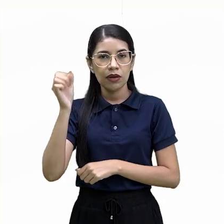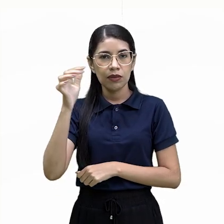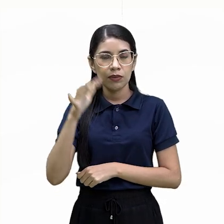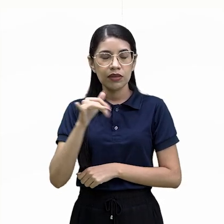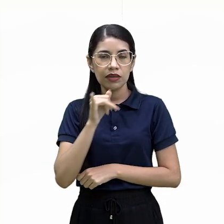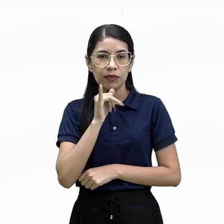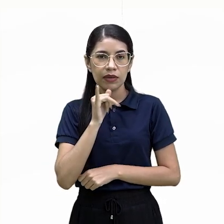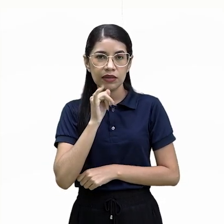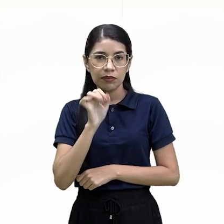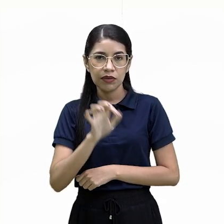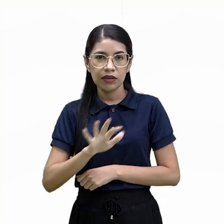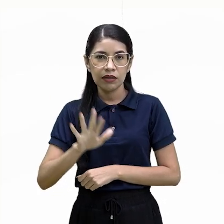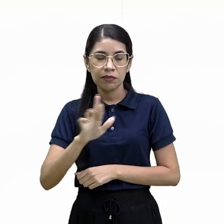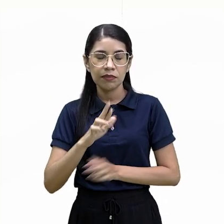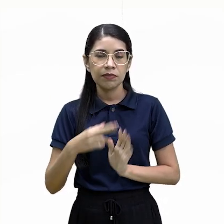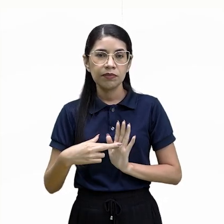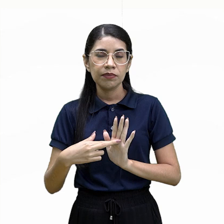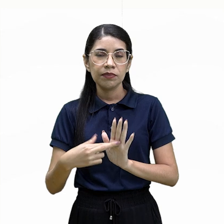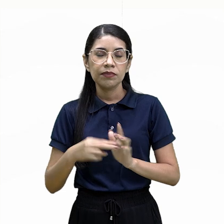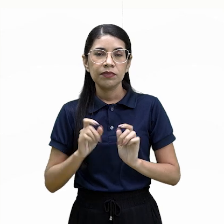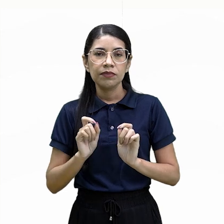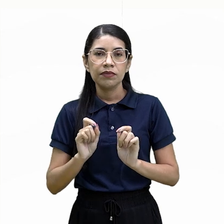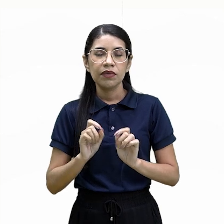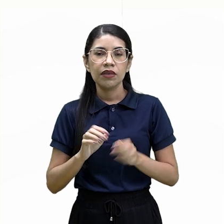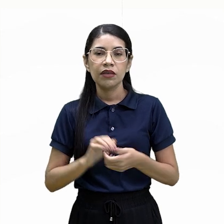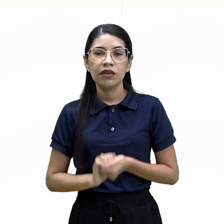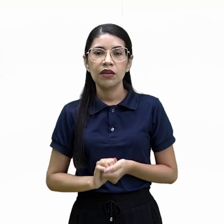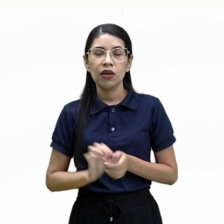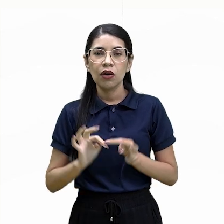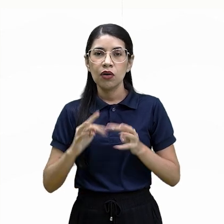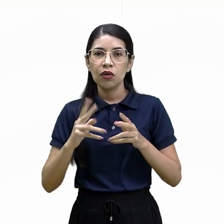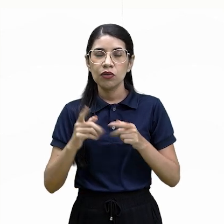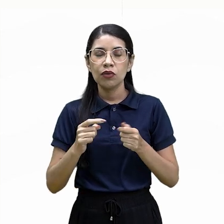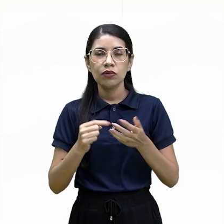a imagem que representa aqui todos os